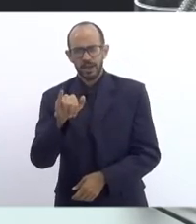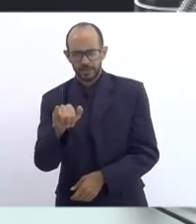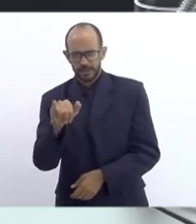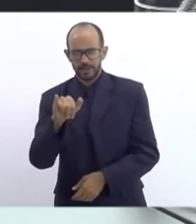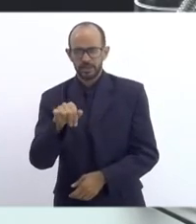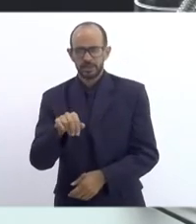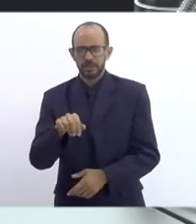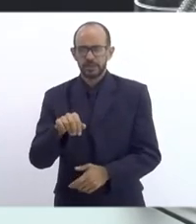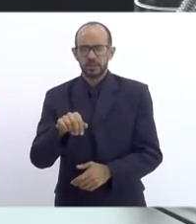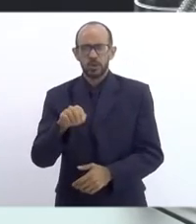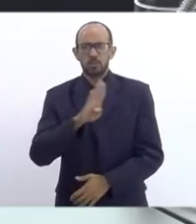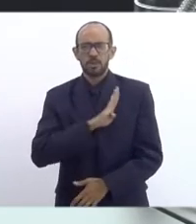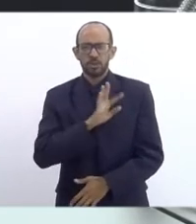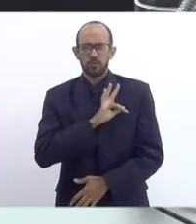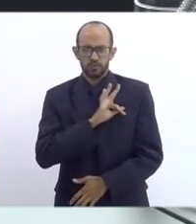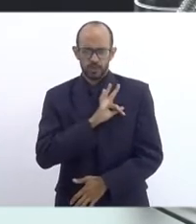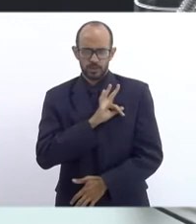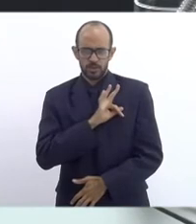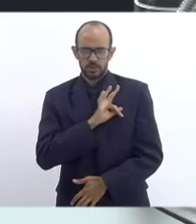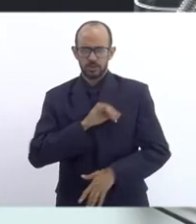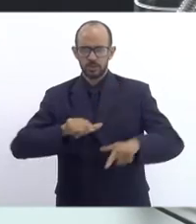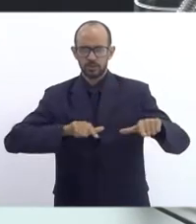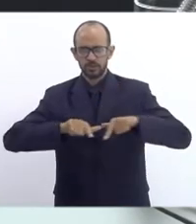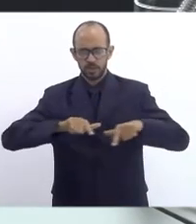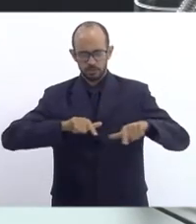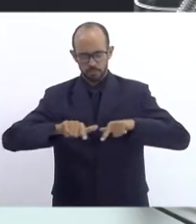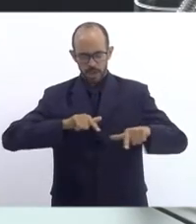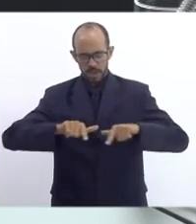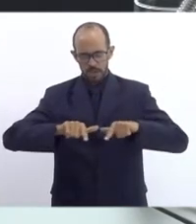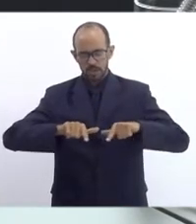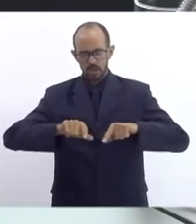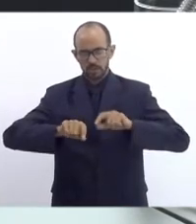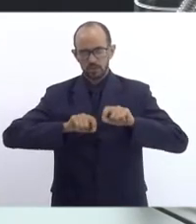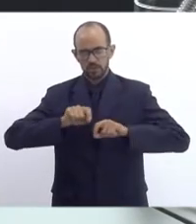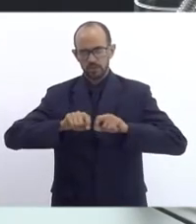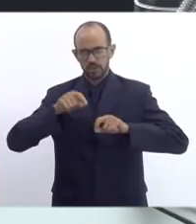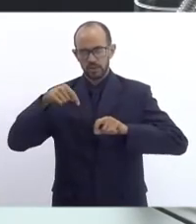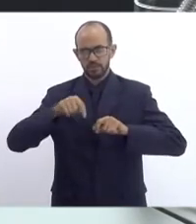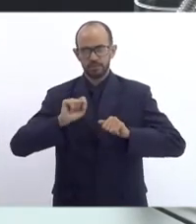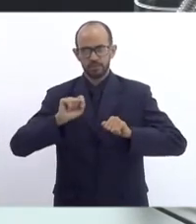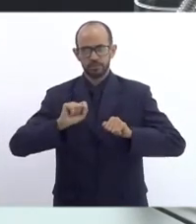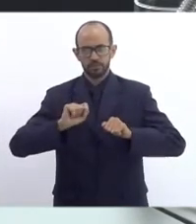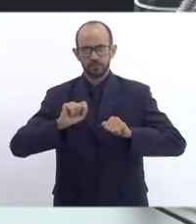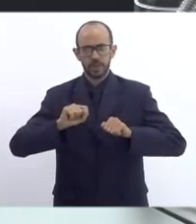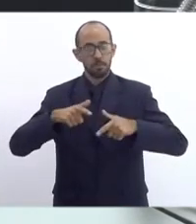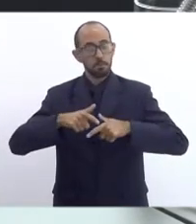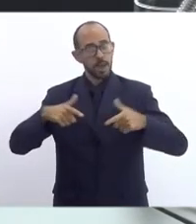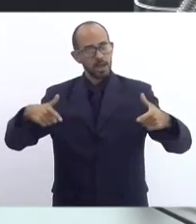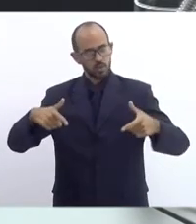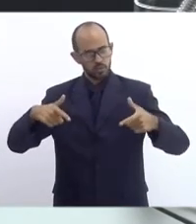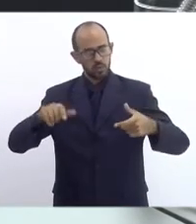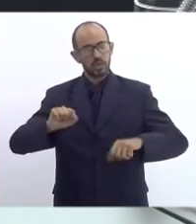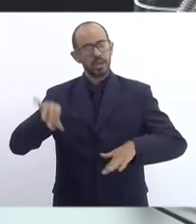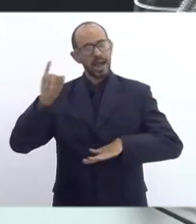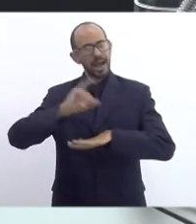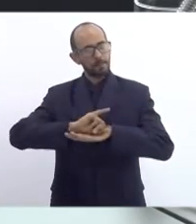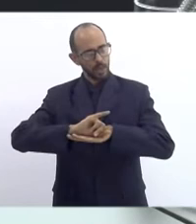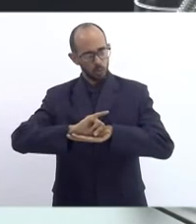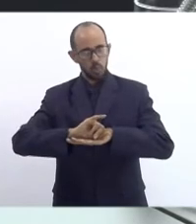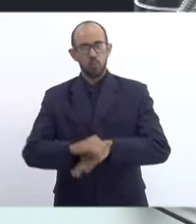Fluminense. E trabalha com os prestadores de serviço, na sua imensa maioria, na capital.